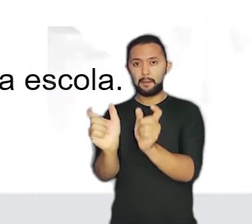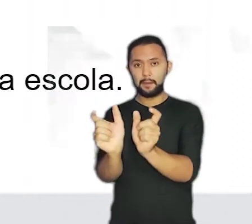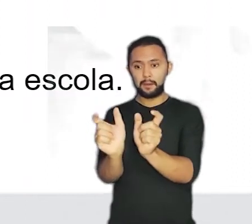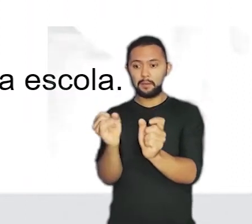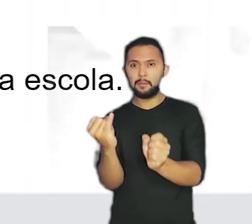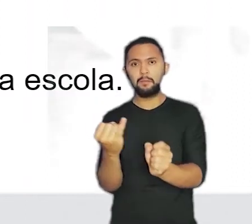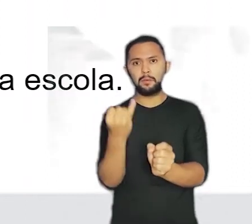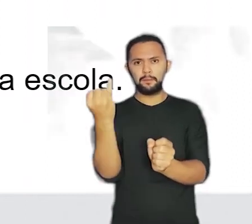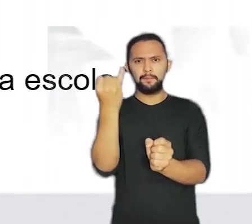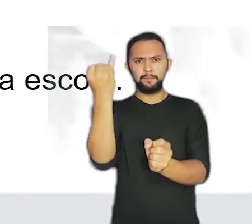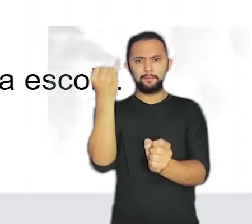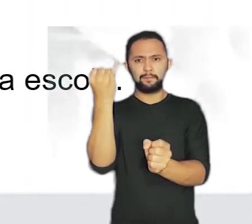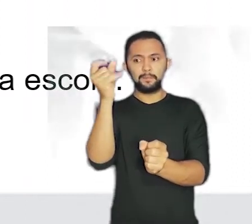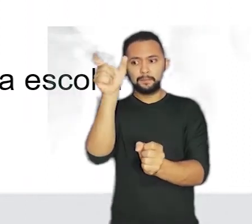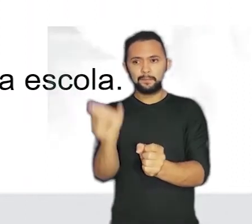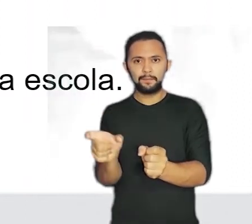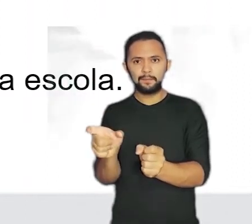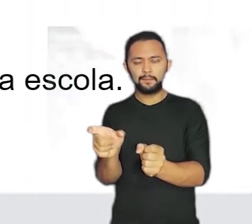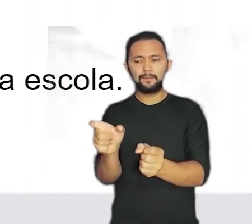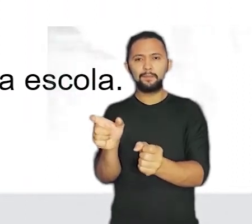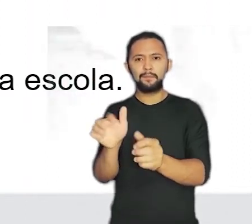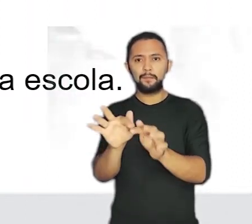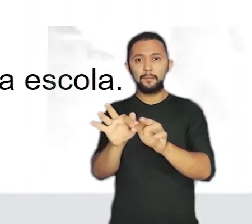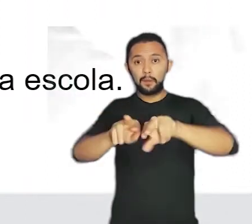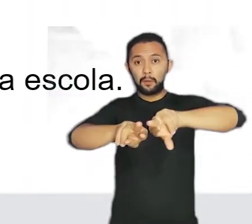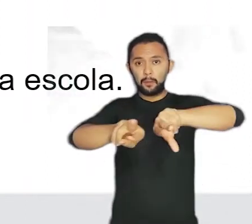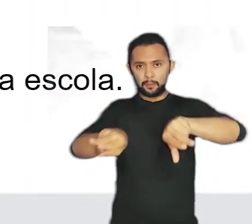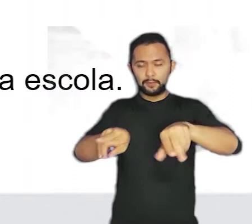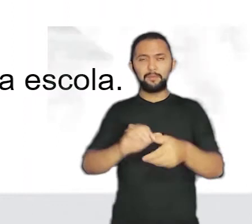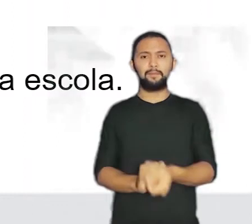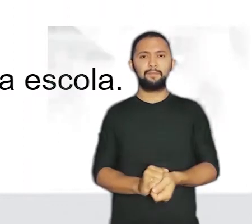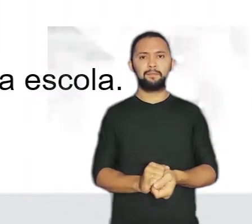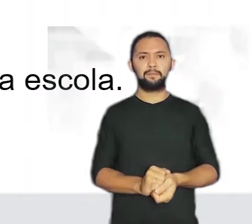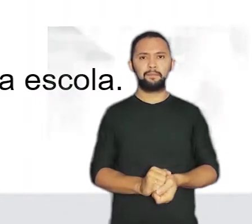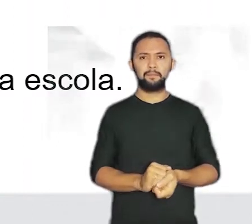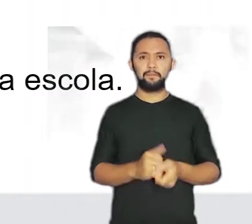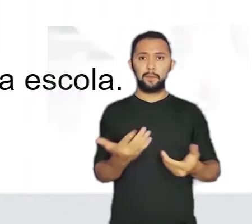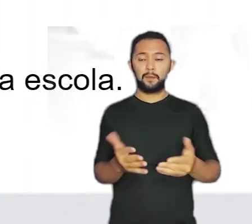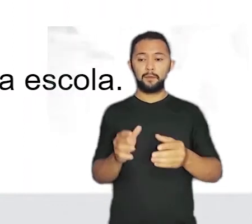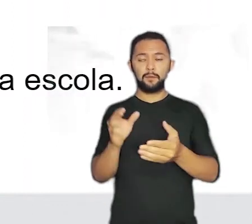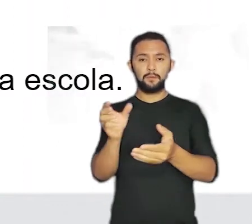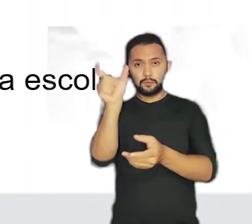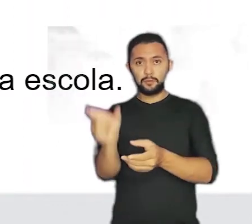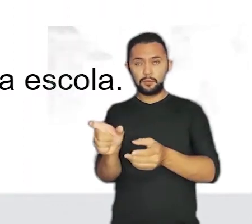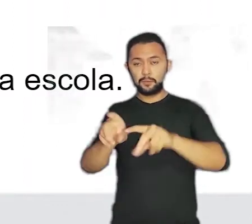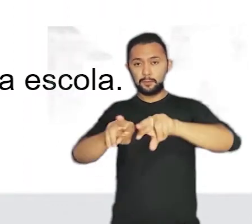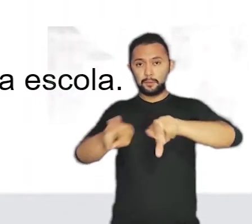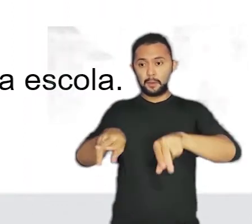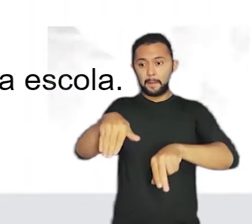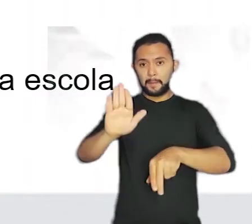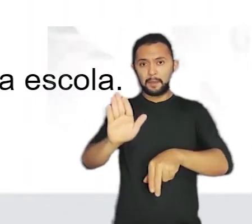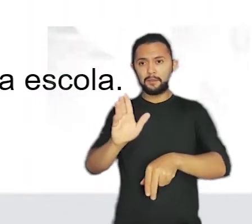2 palavras são classificadas como núcleo, então o sujeito aí vai ser composto, tá? Então sujeito composto, mais de